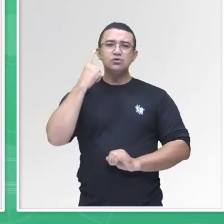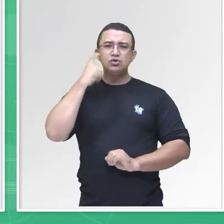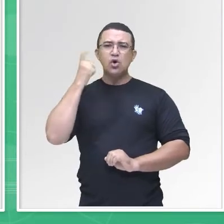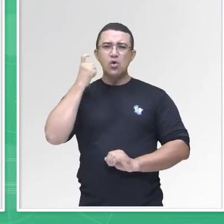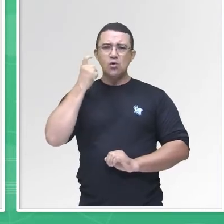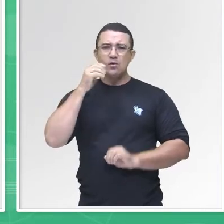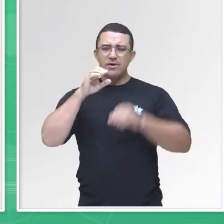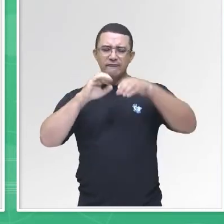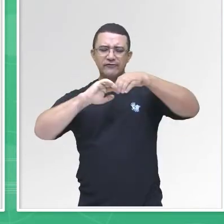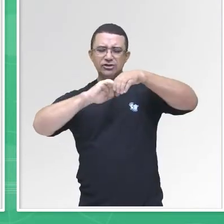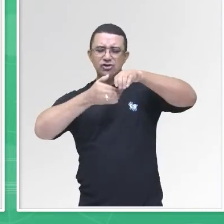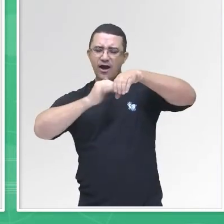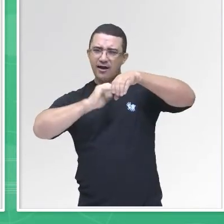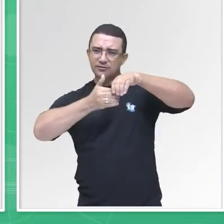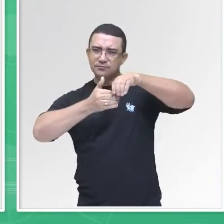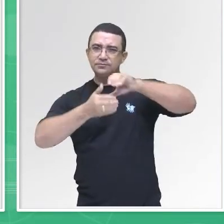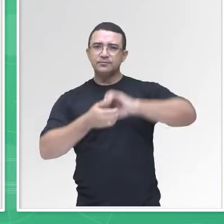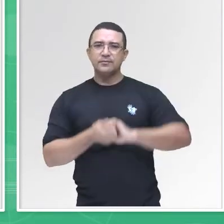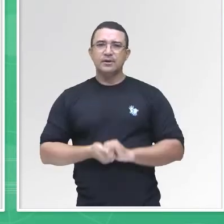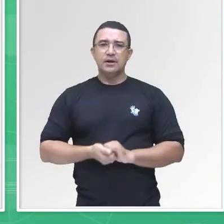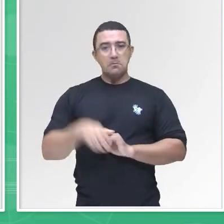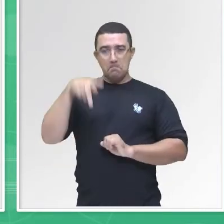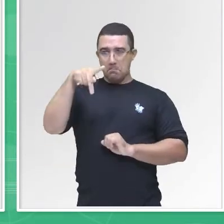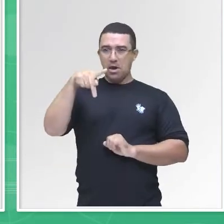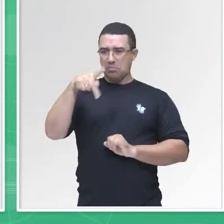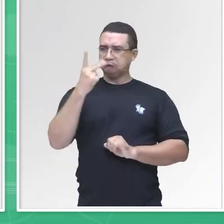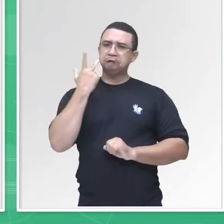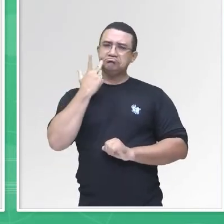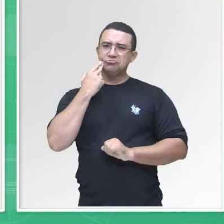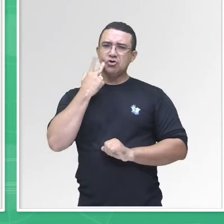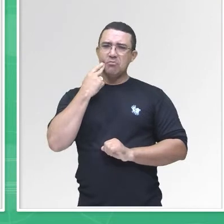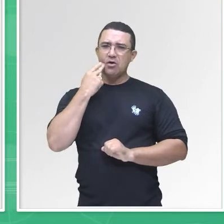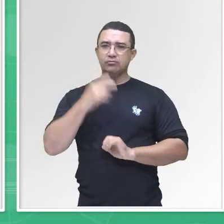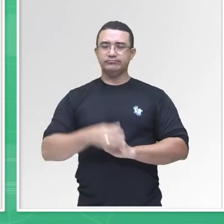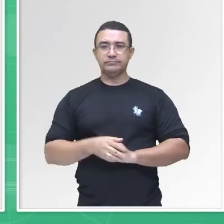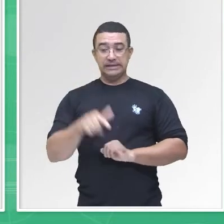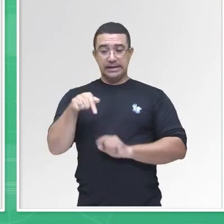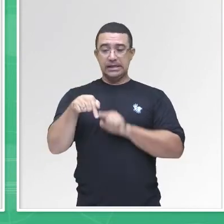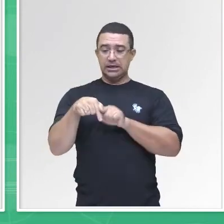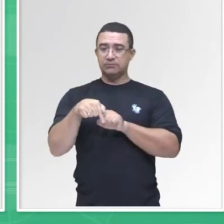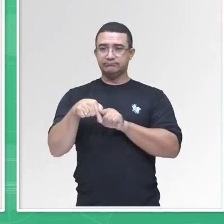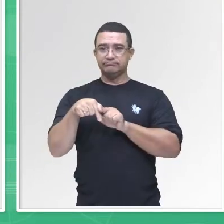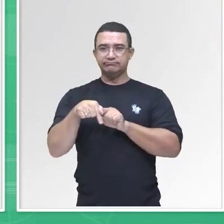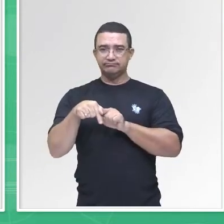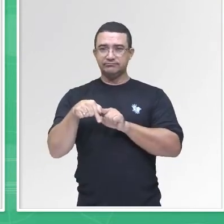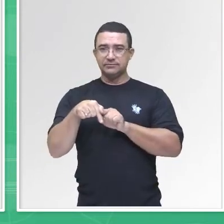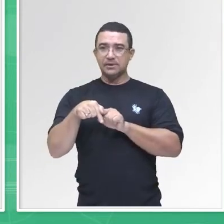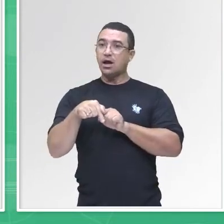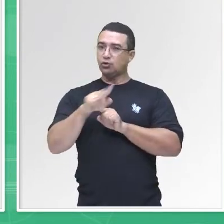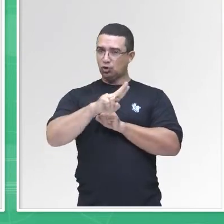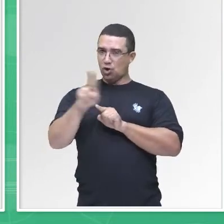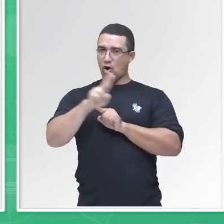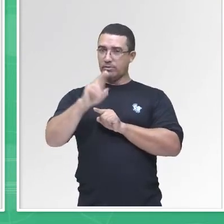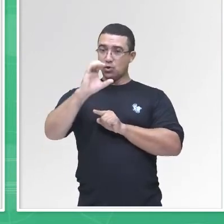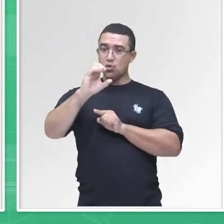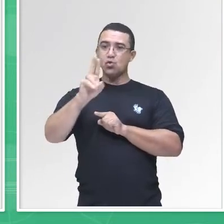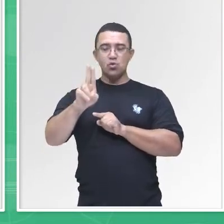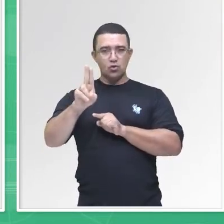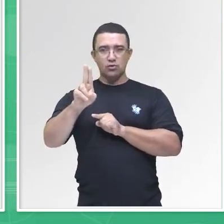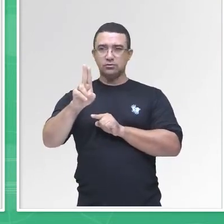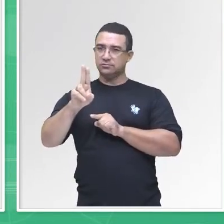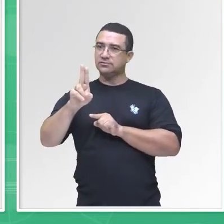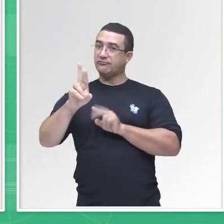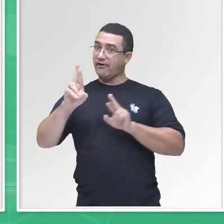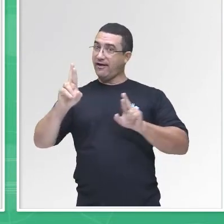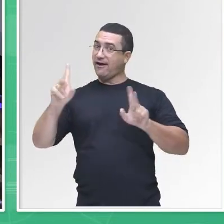O. La P, normal, e essa, la Q, o nome da letra é Q. Pode